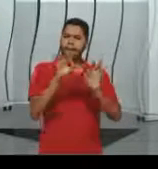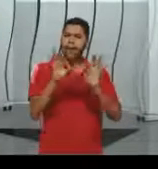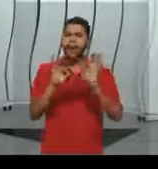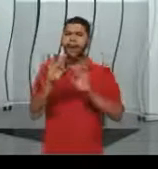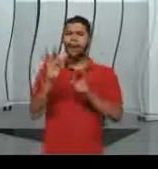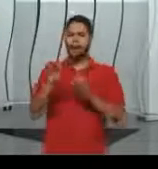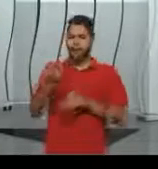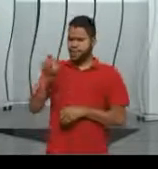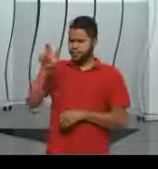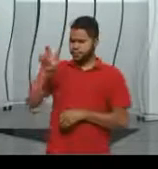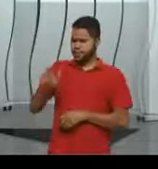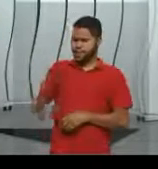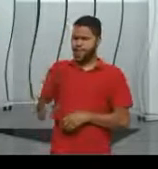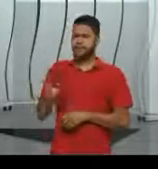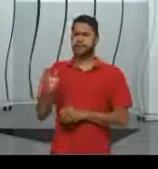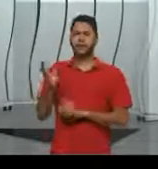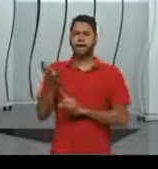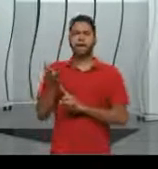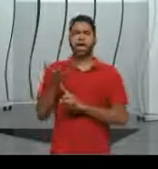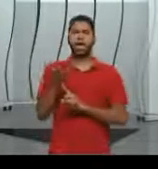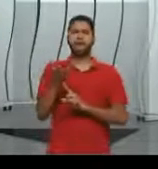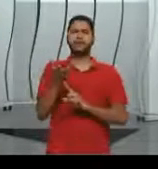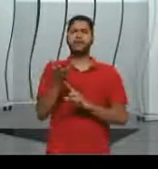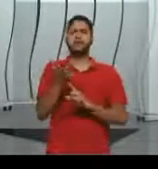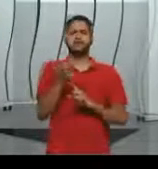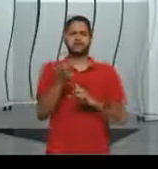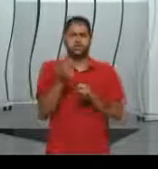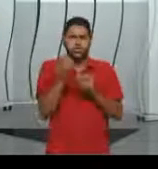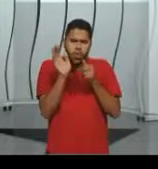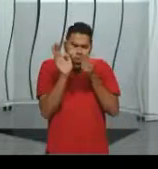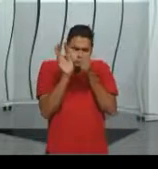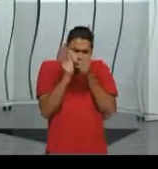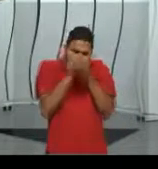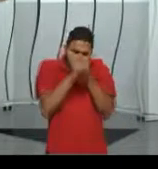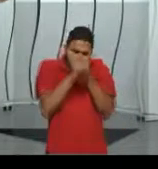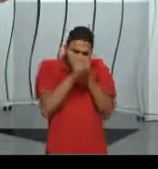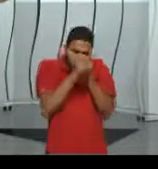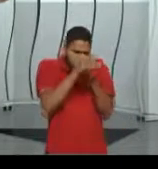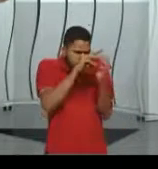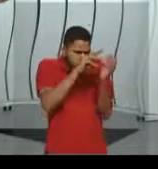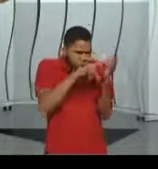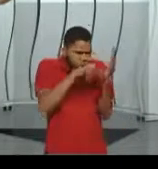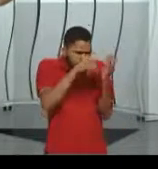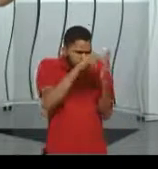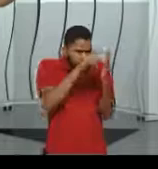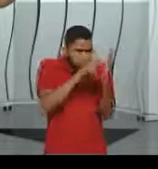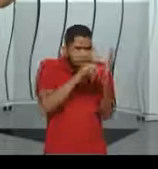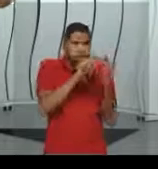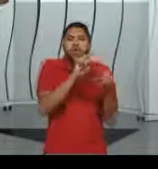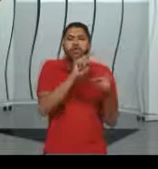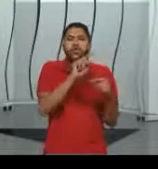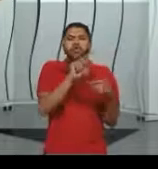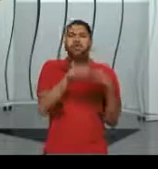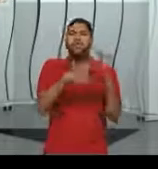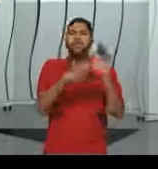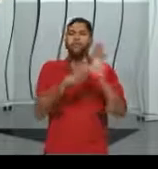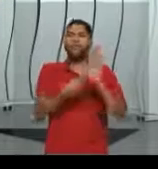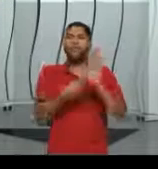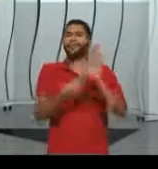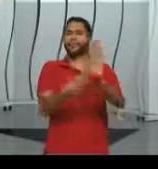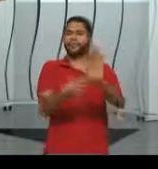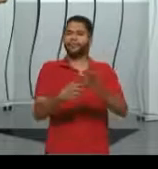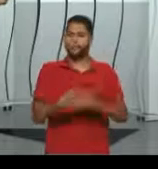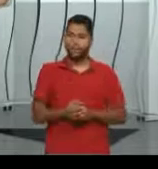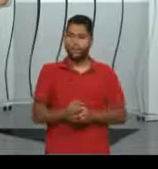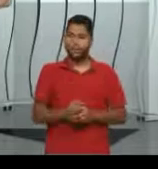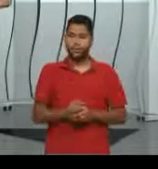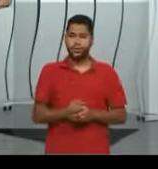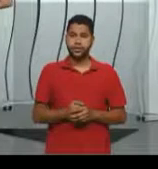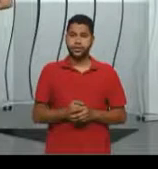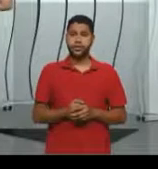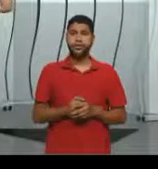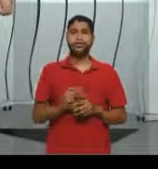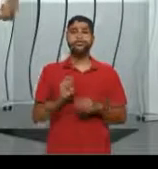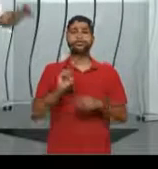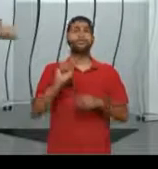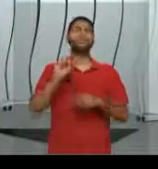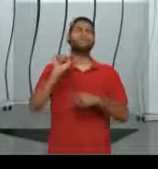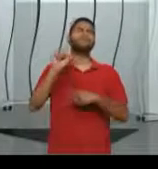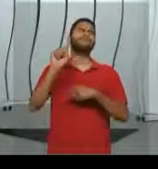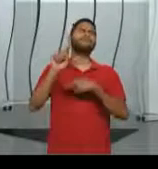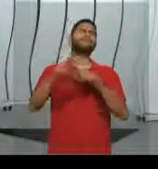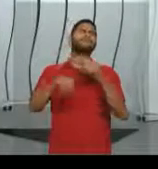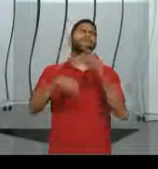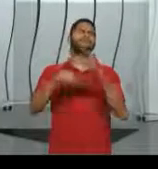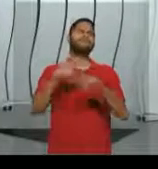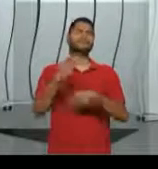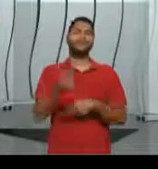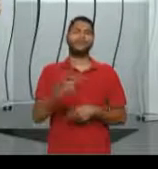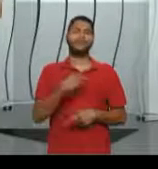artista faz essa obra escondidinha, expõe ela depois e só posteriormente é que